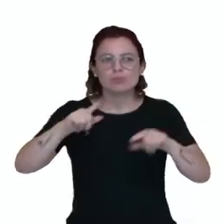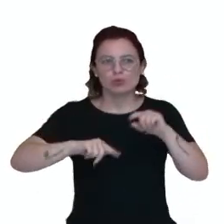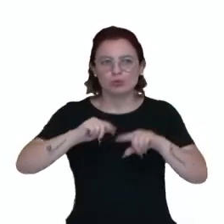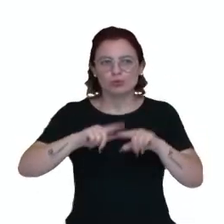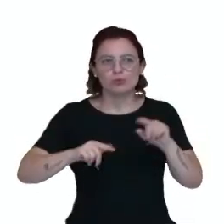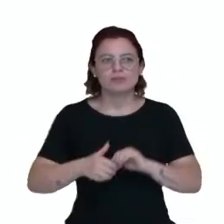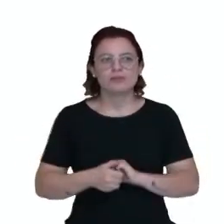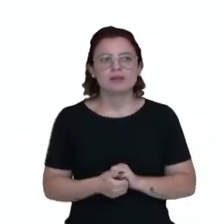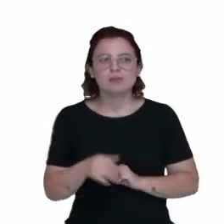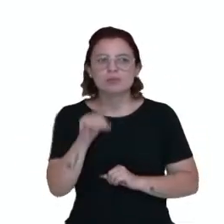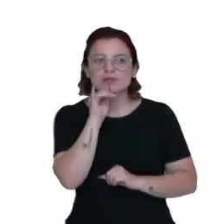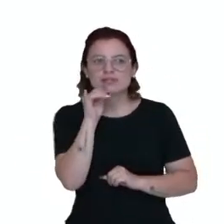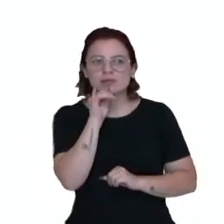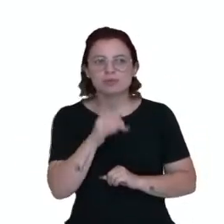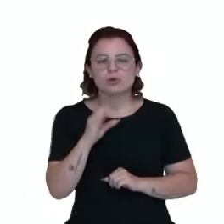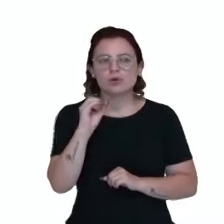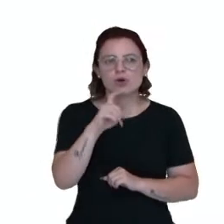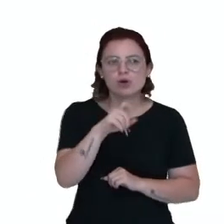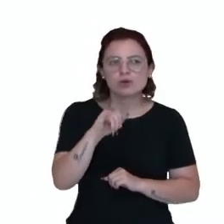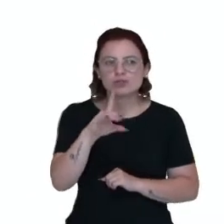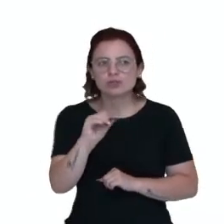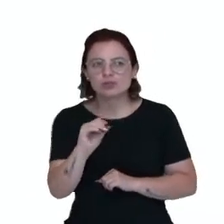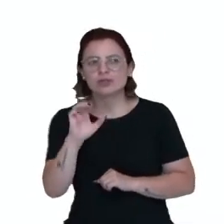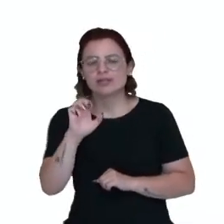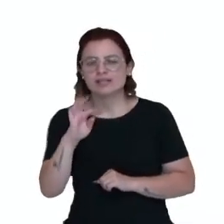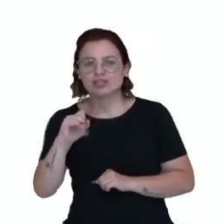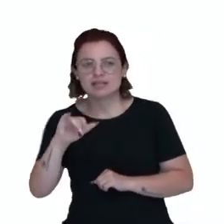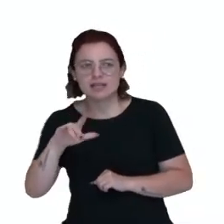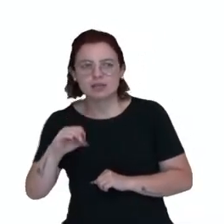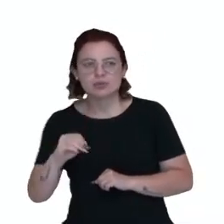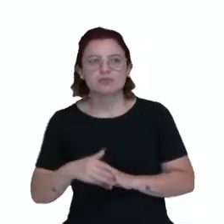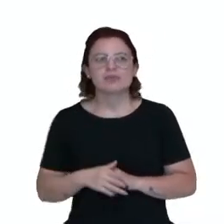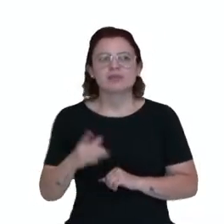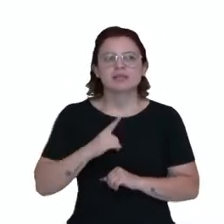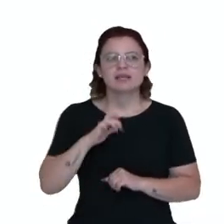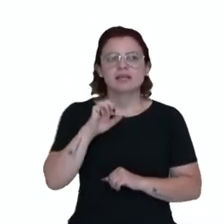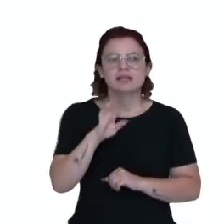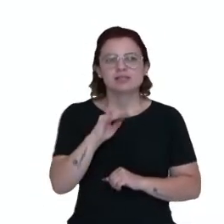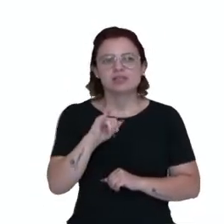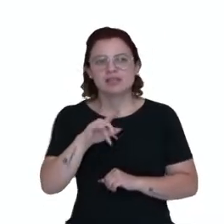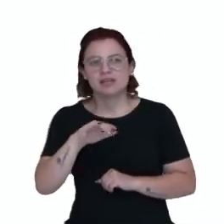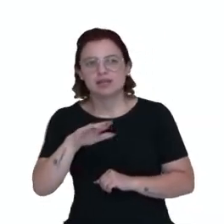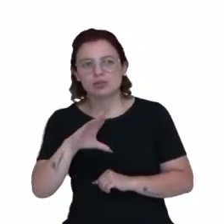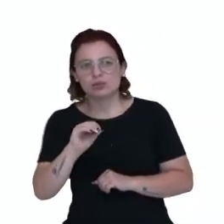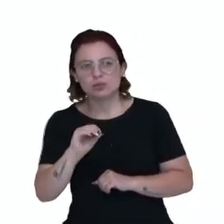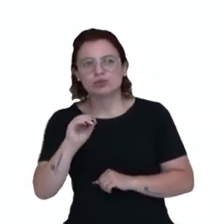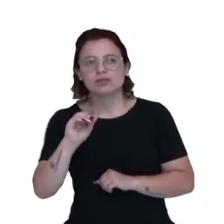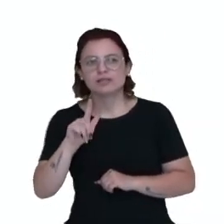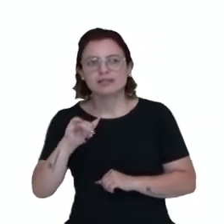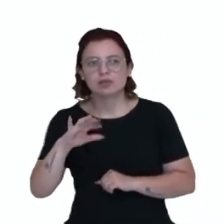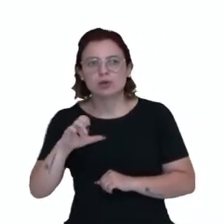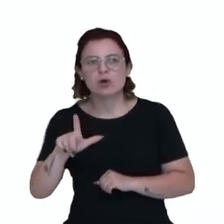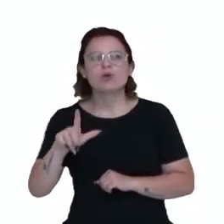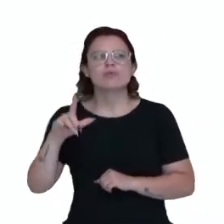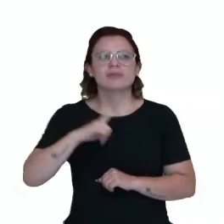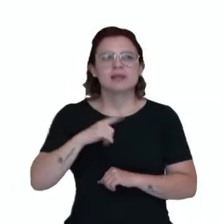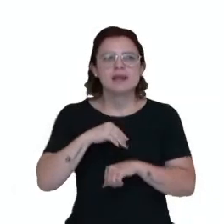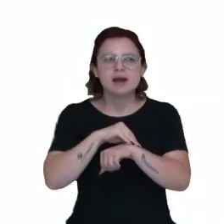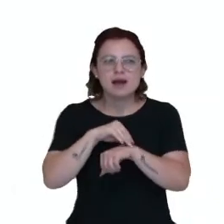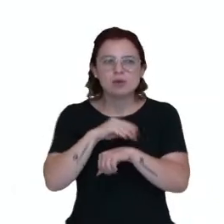produtos, como, por exemplo, óxido de etileno, etileno glicol, álcool etílico,